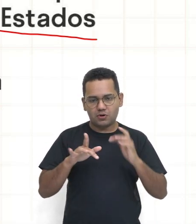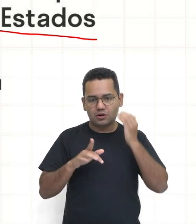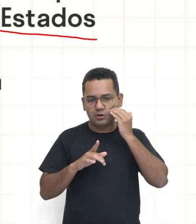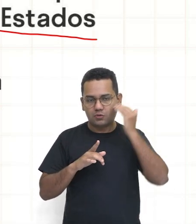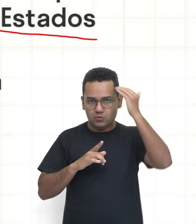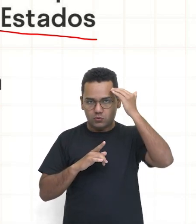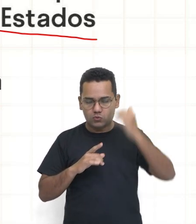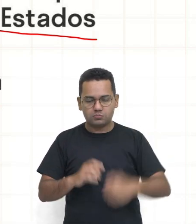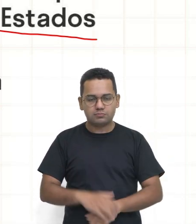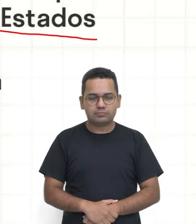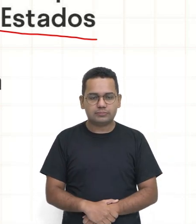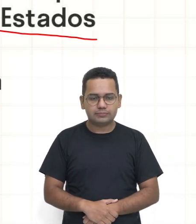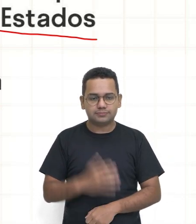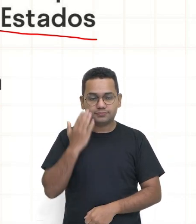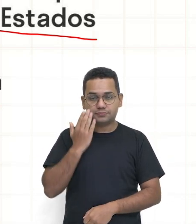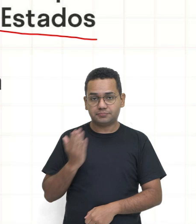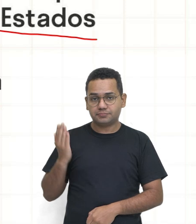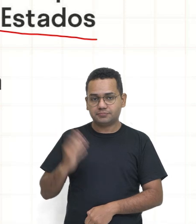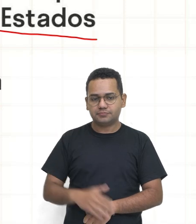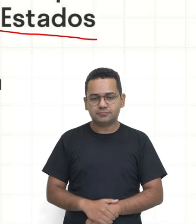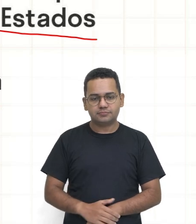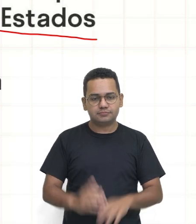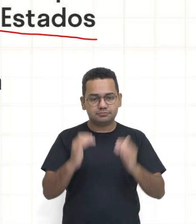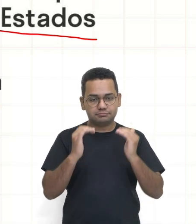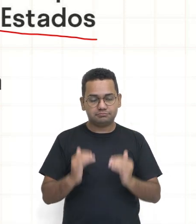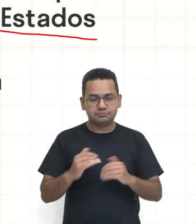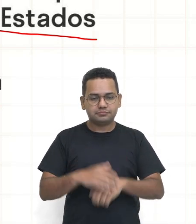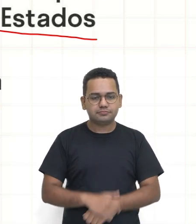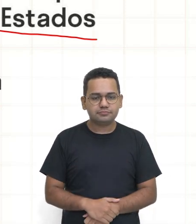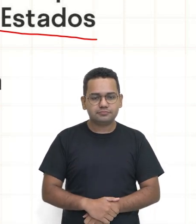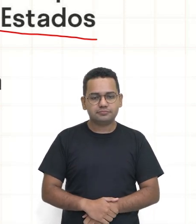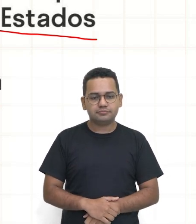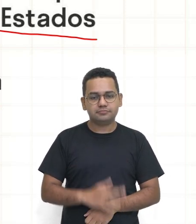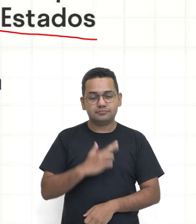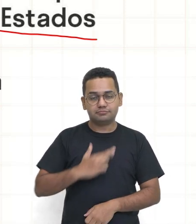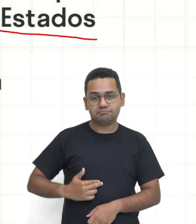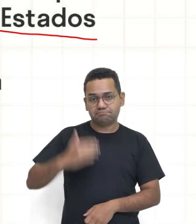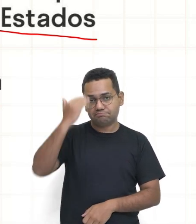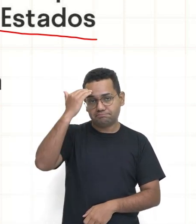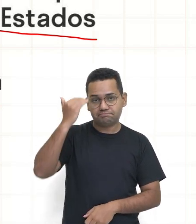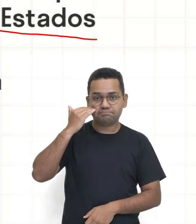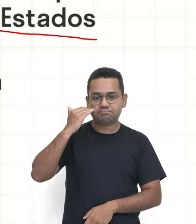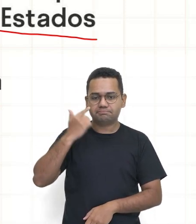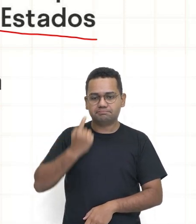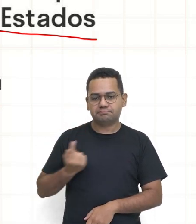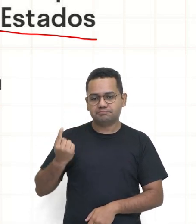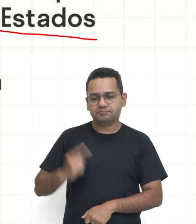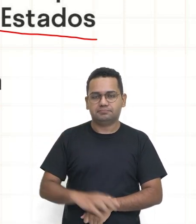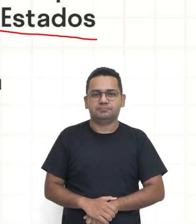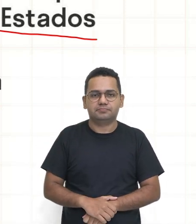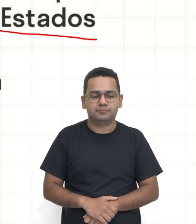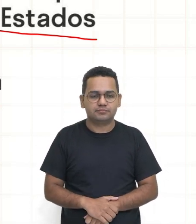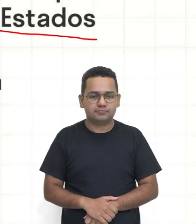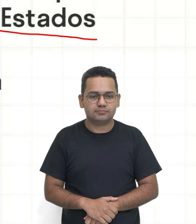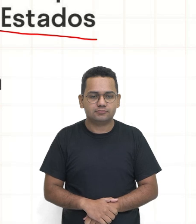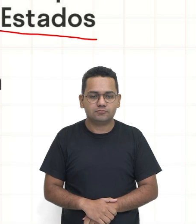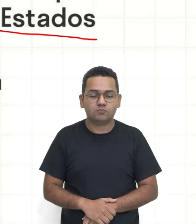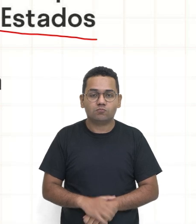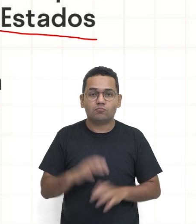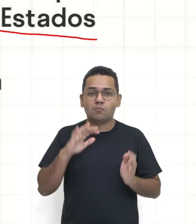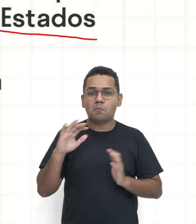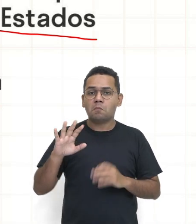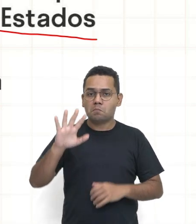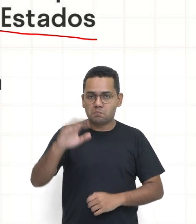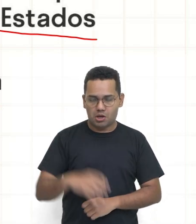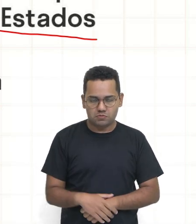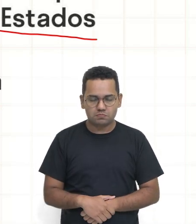Coreia, conhecida como Coreia do Norte, e a República da Coreia, conhecida como Coreia do Sul. Então, esses dois